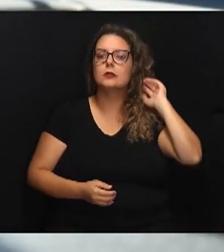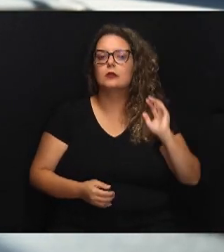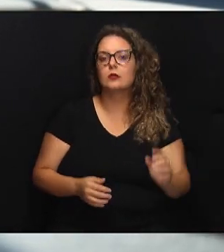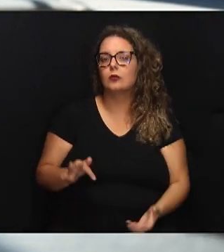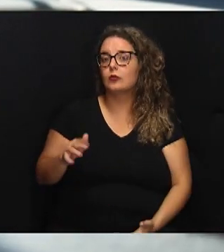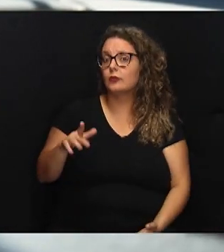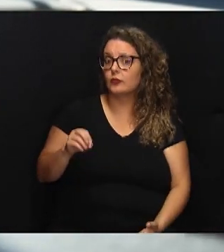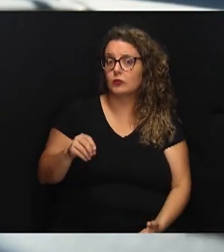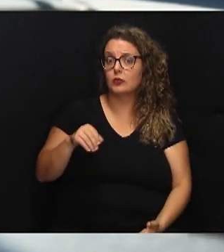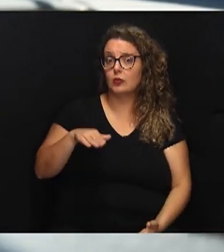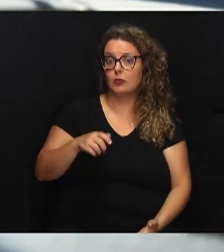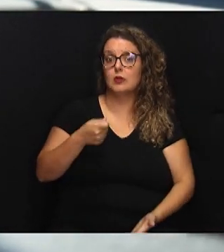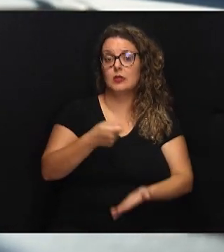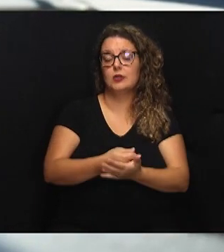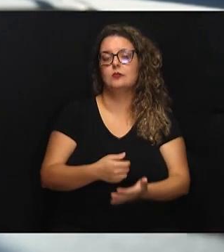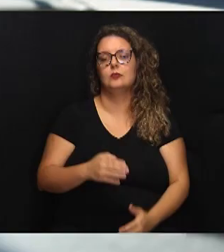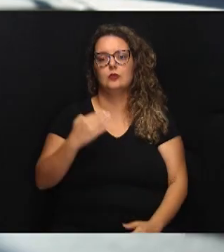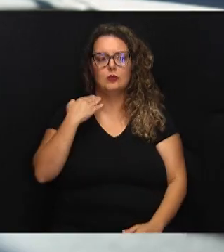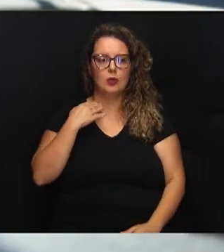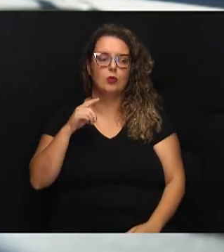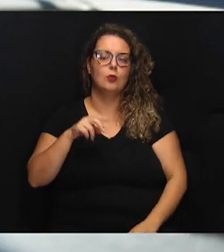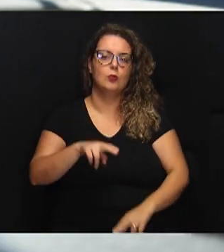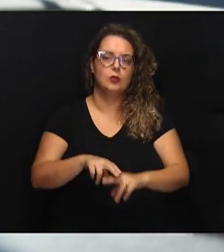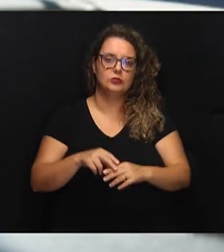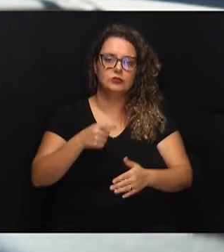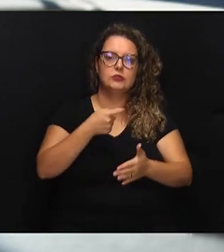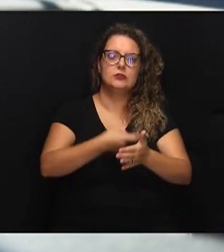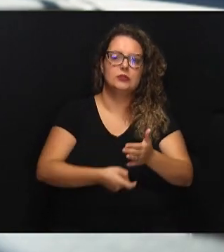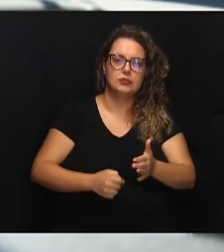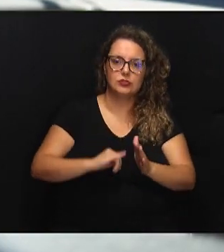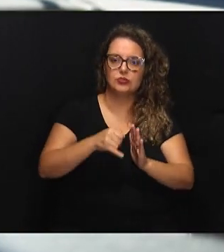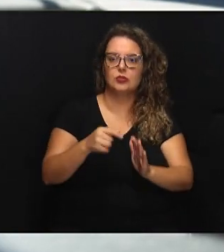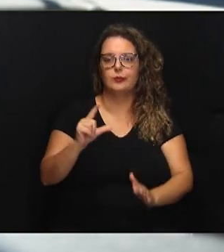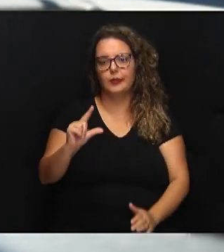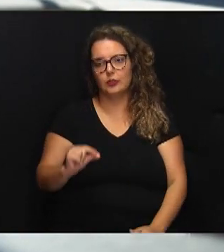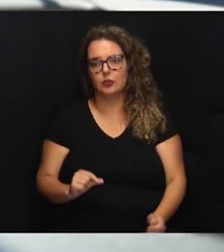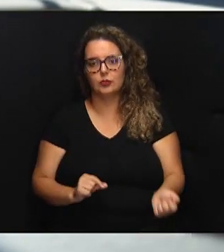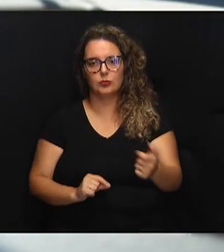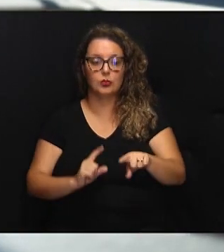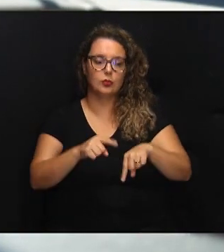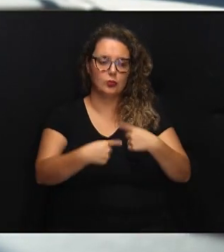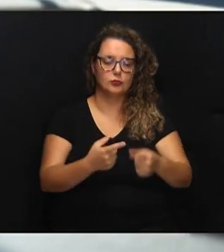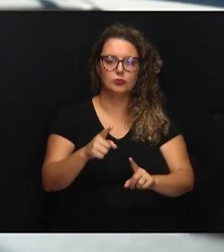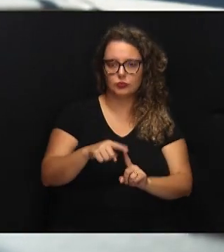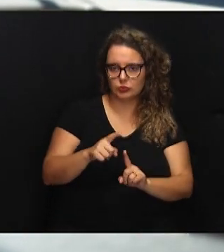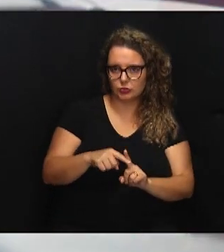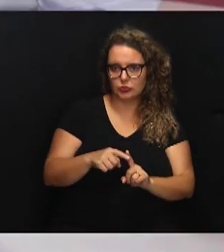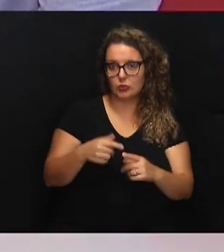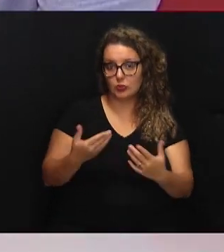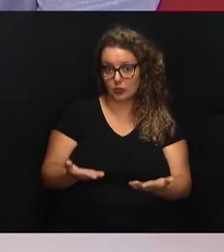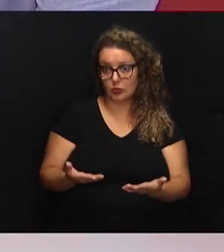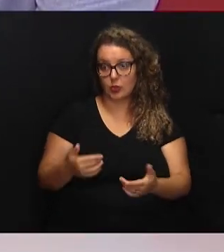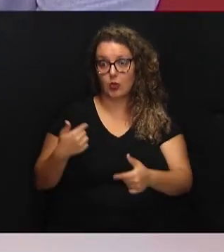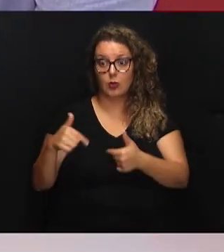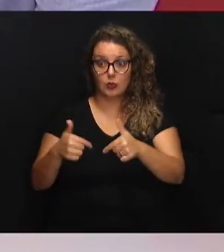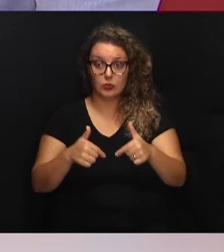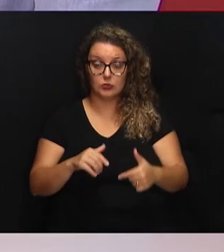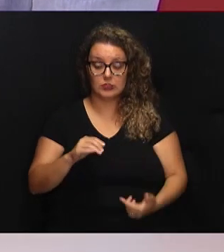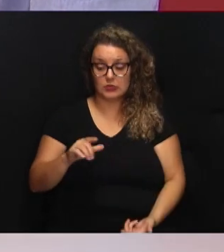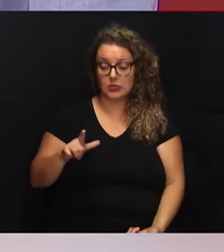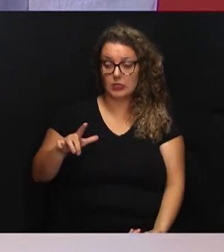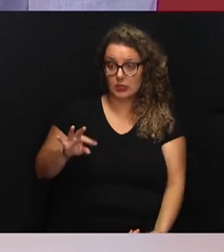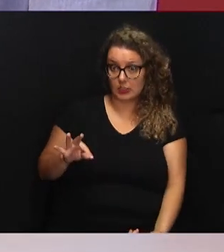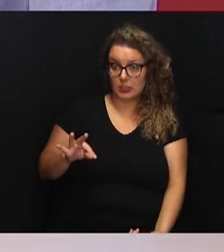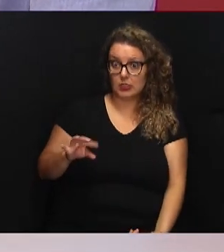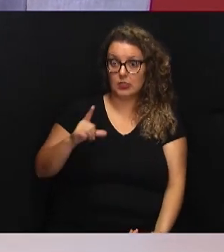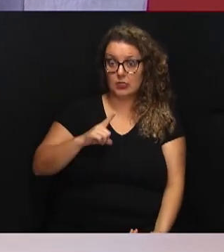mais garantido para o banco. Por isso que as taxas de juros, em geral, são bem mais baixas do que outras modalidades. No caso do trabalhador CLT, ele corre